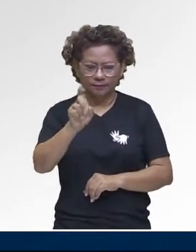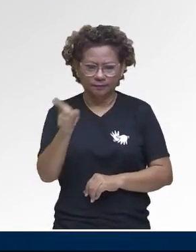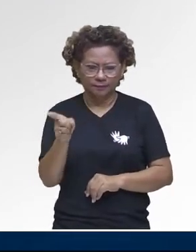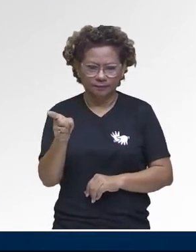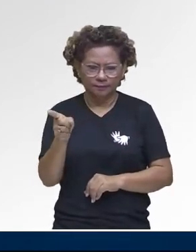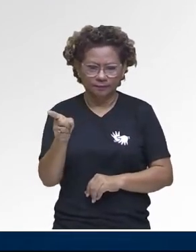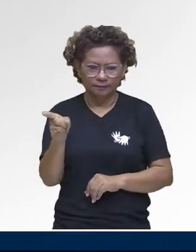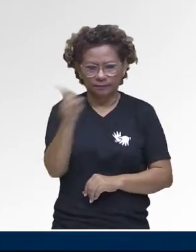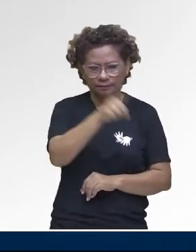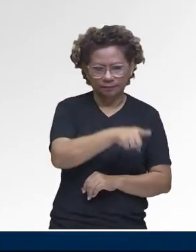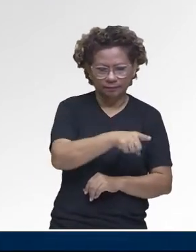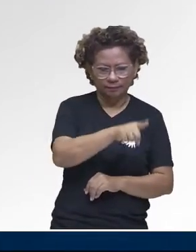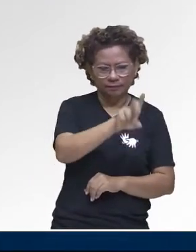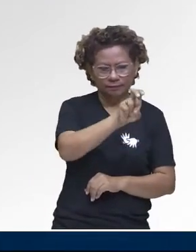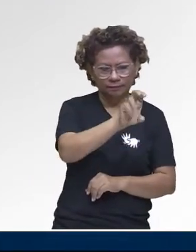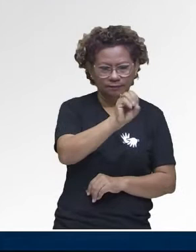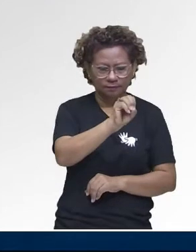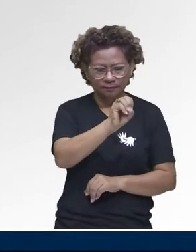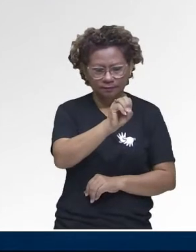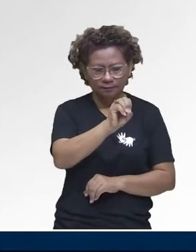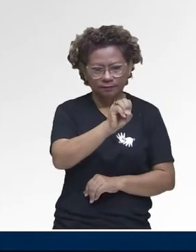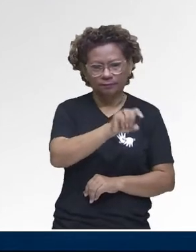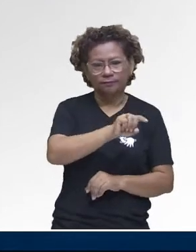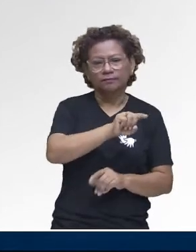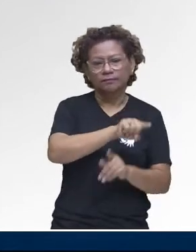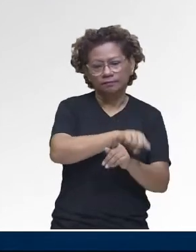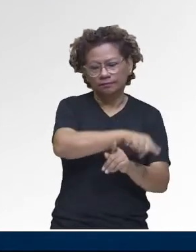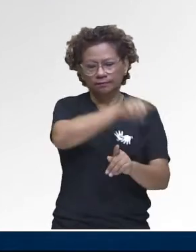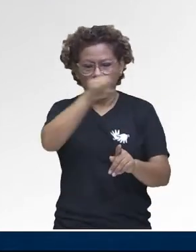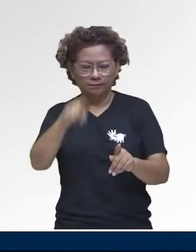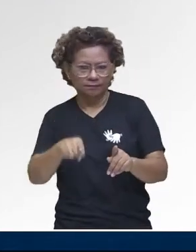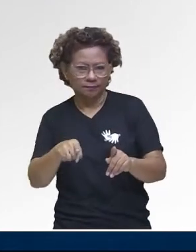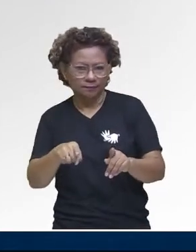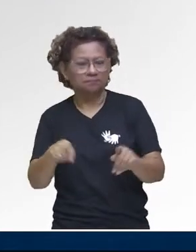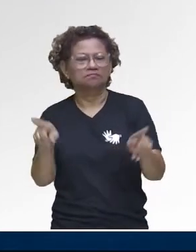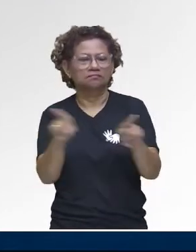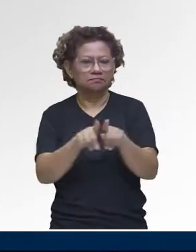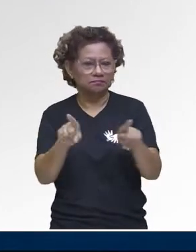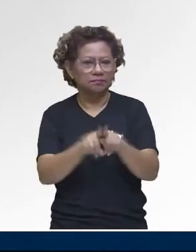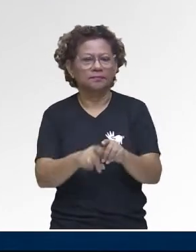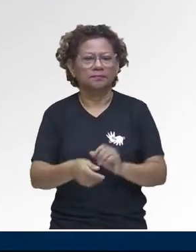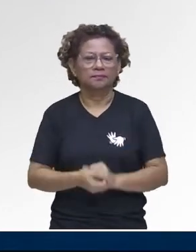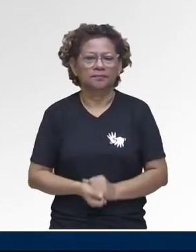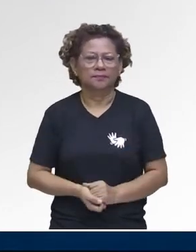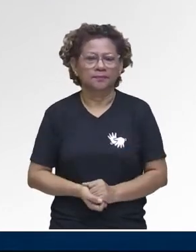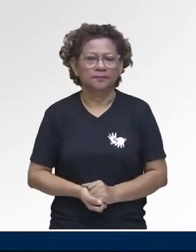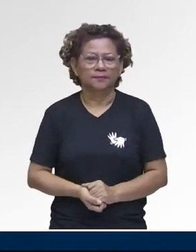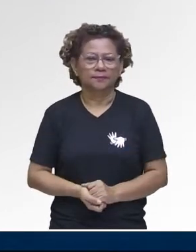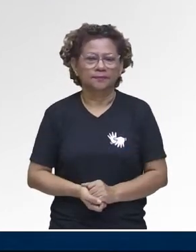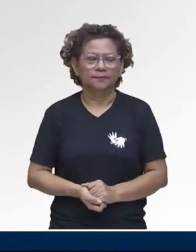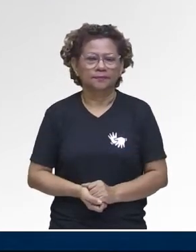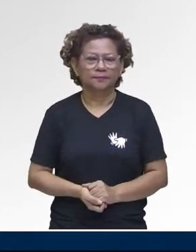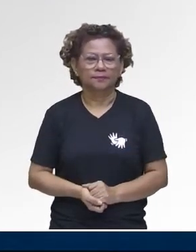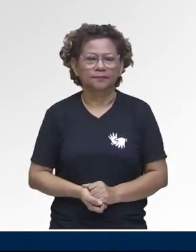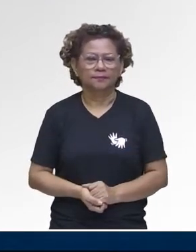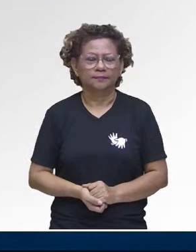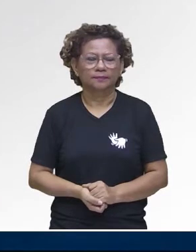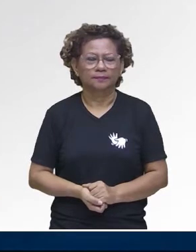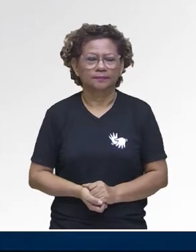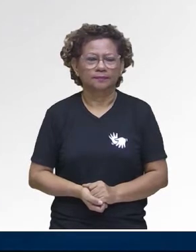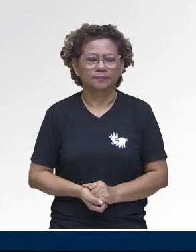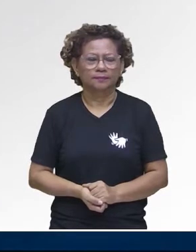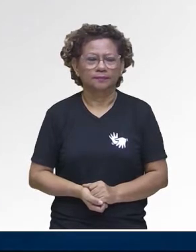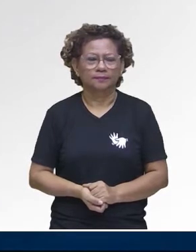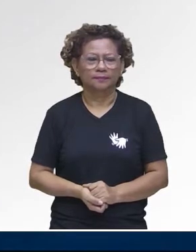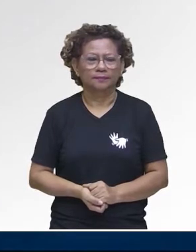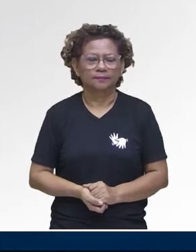5 décimos para porcentagem. Como que a gente vai pensar? Lembrando então que a porcentagem, ela